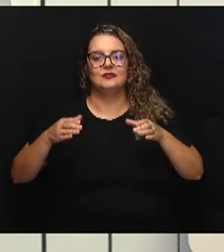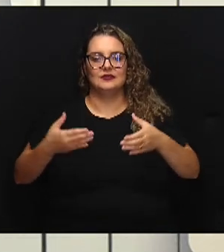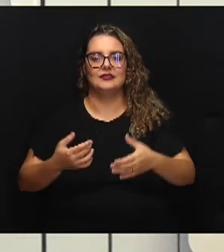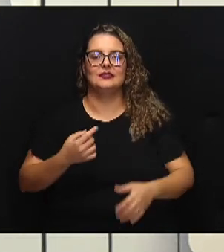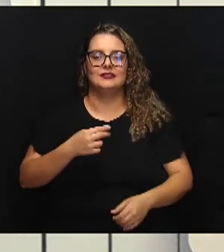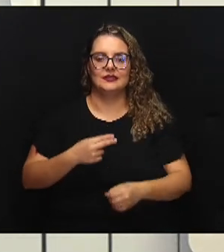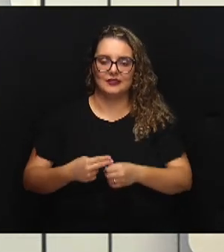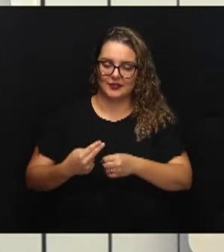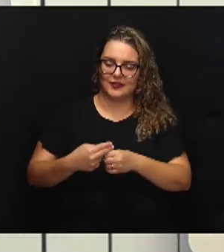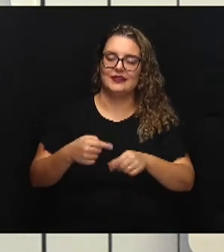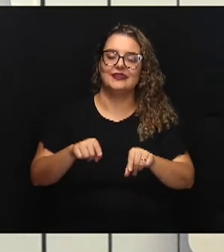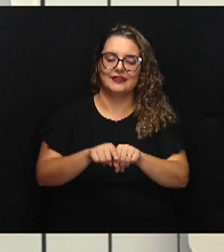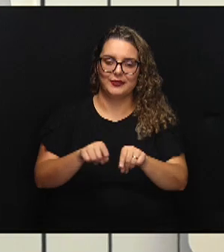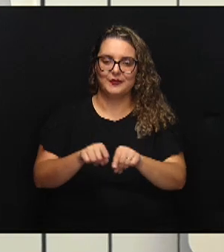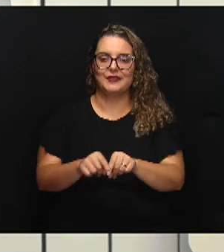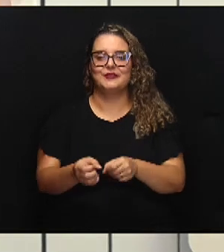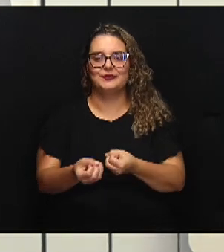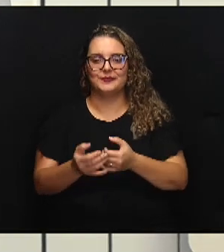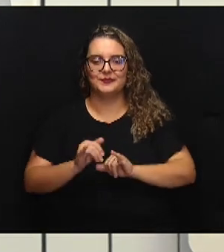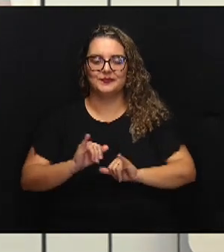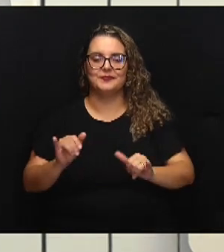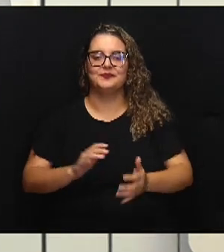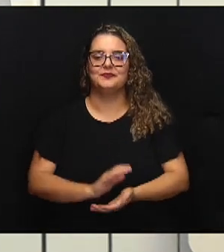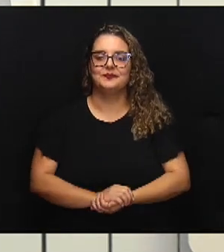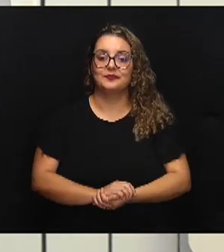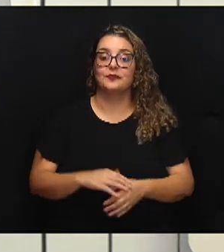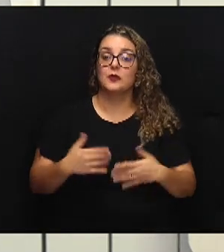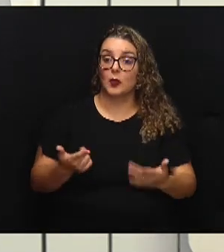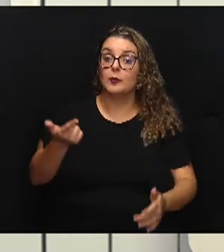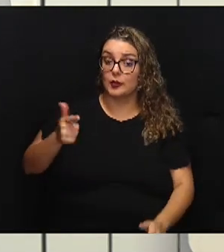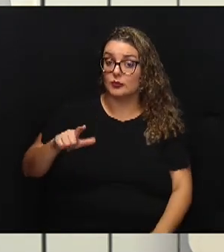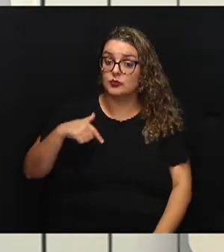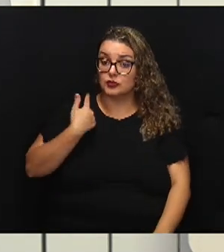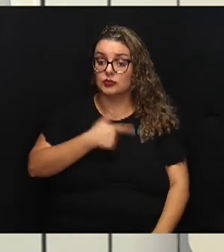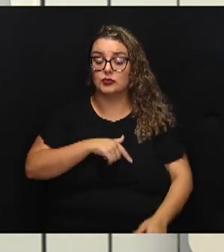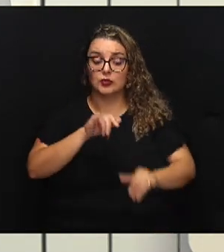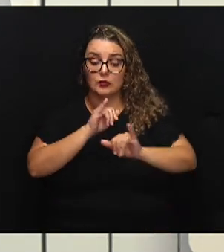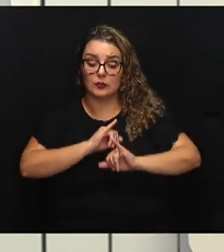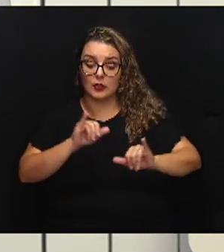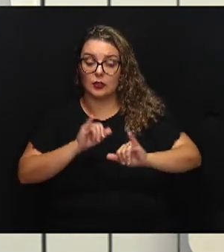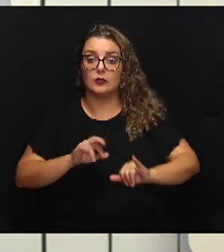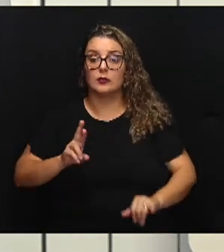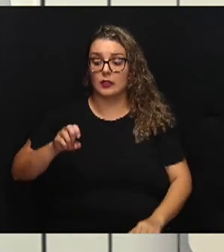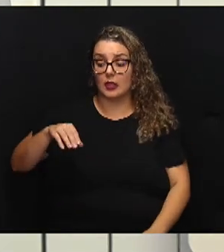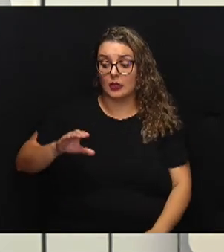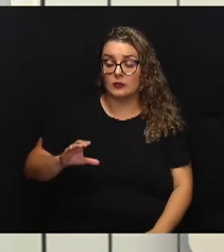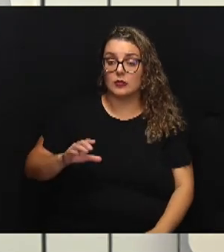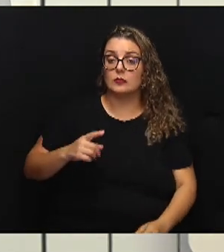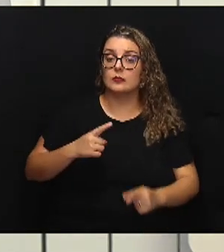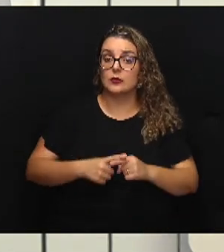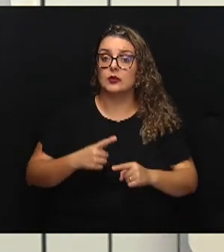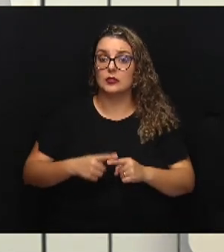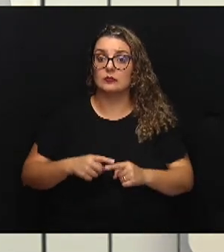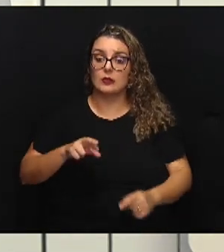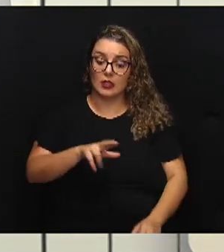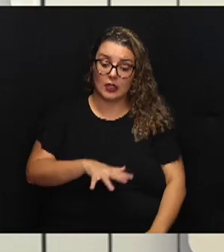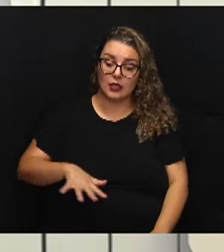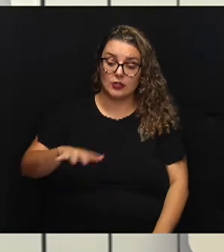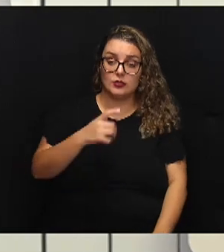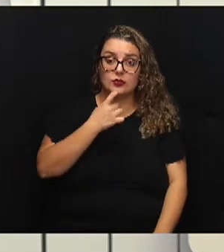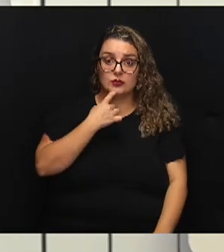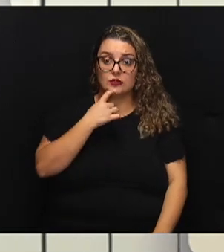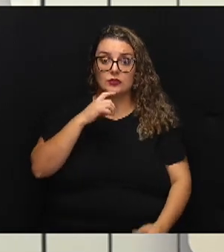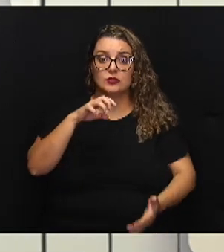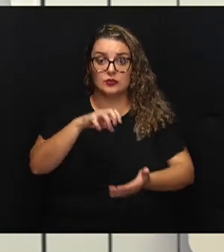Unicamp, também pelas informações. Bom, a gente segue aqui com as notícias da metrópole, porque a Regional Campinas, do Centro